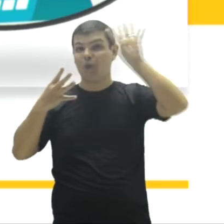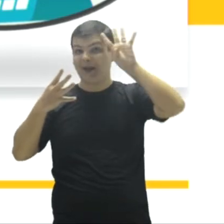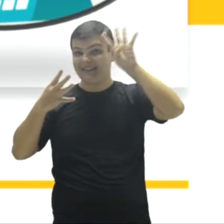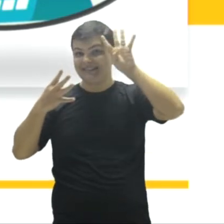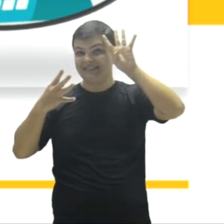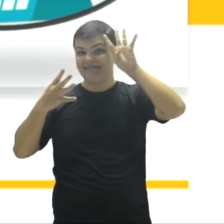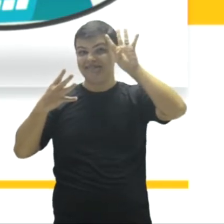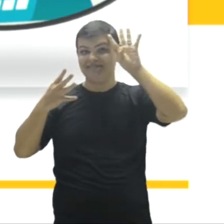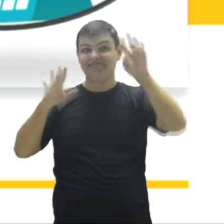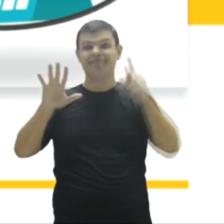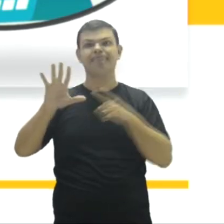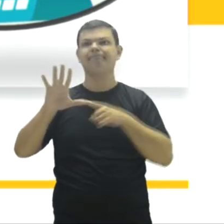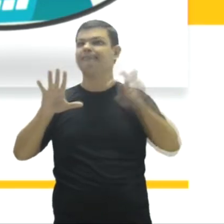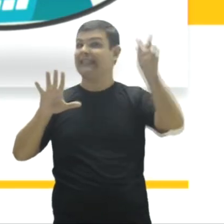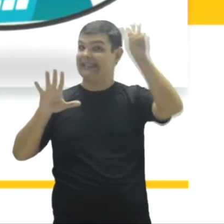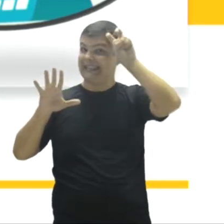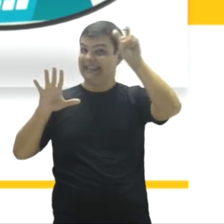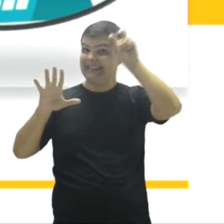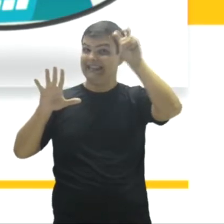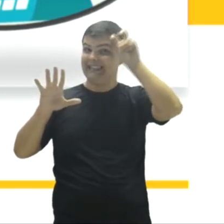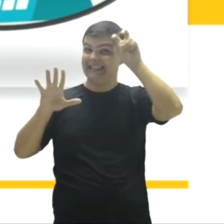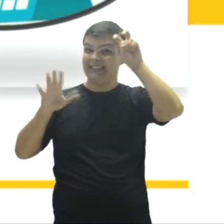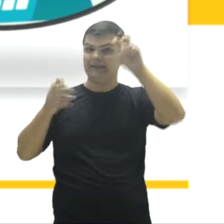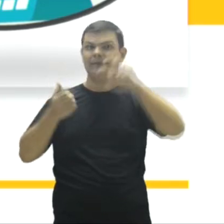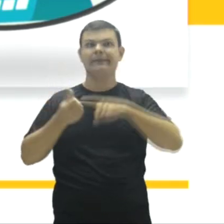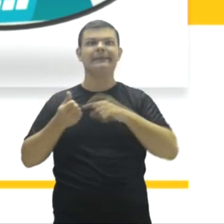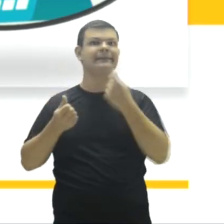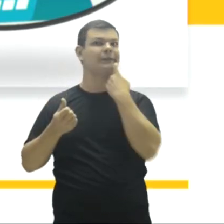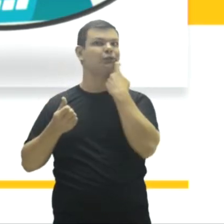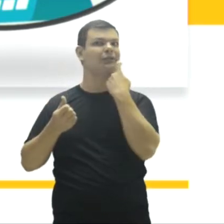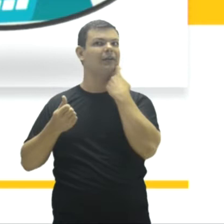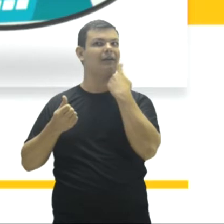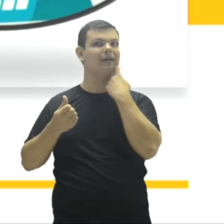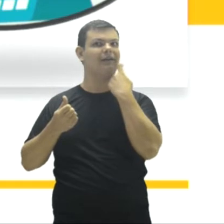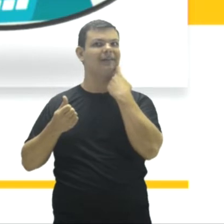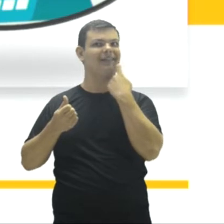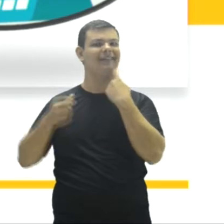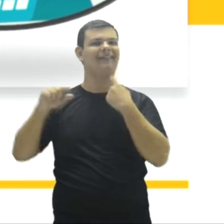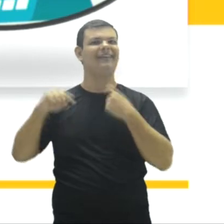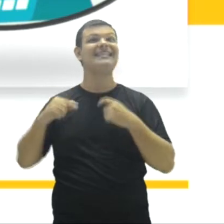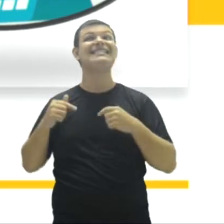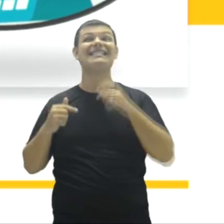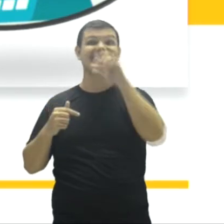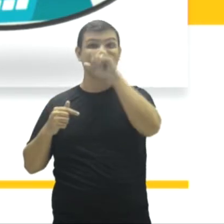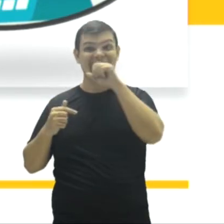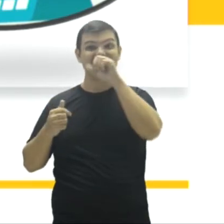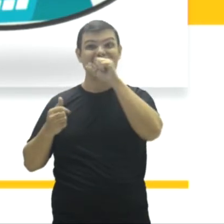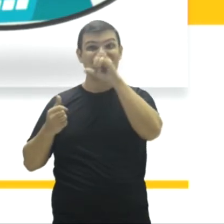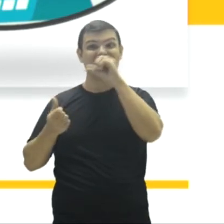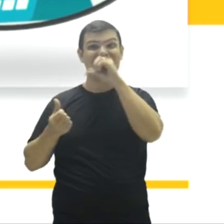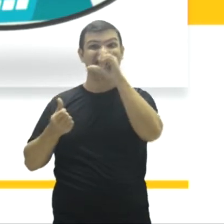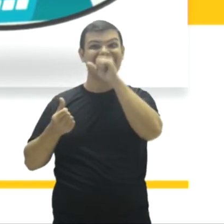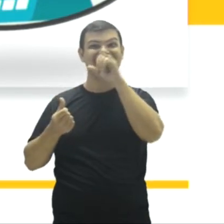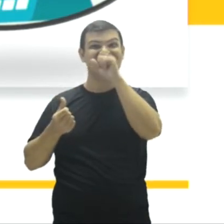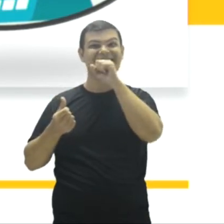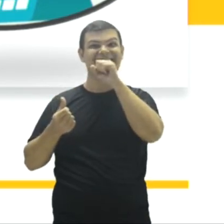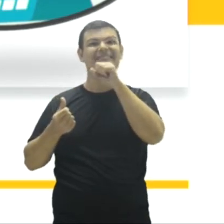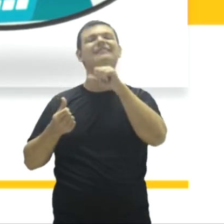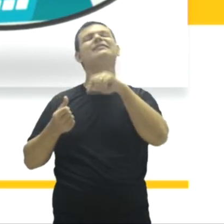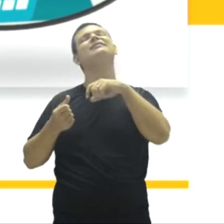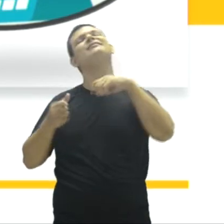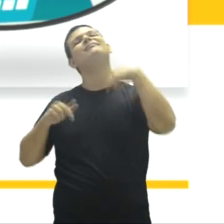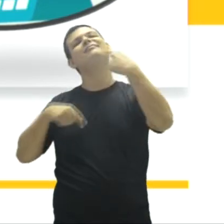quarta-feira, quinta-feira, sexta-feira, sábado. E aí, novamente,